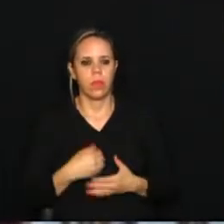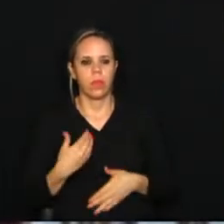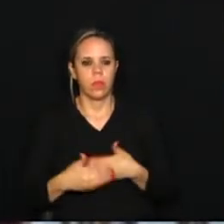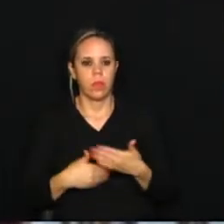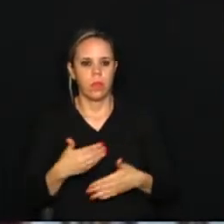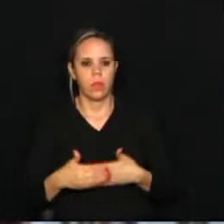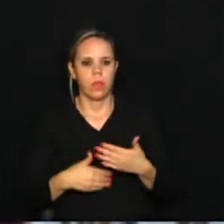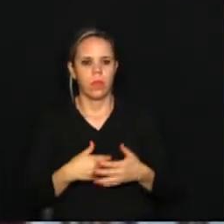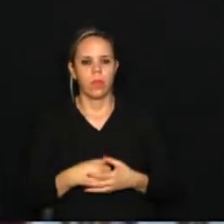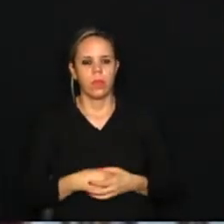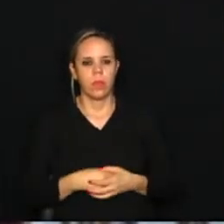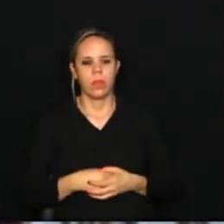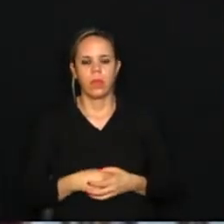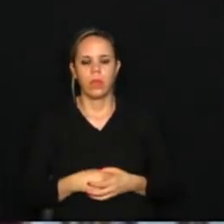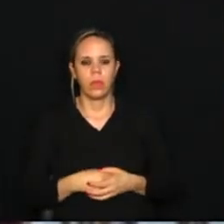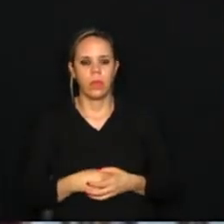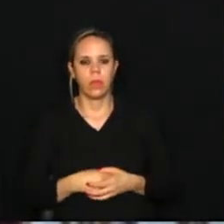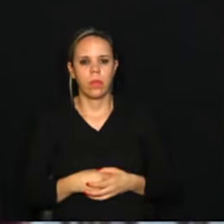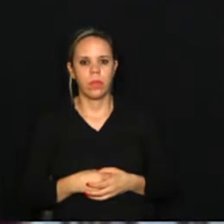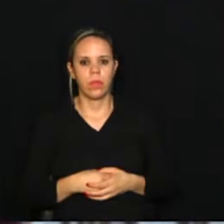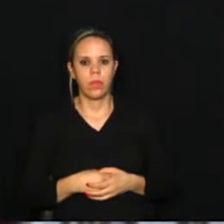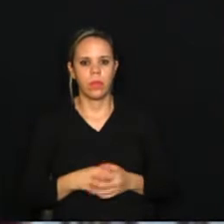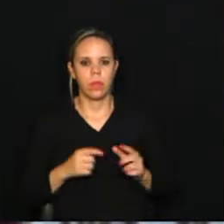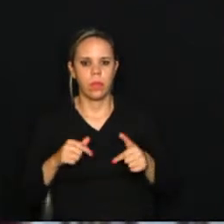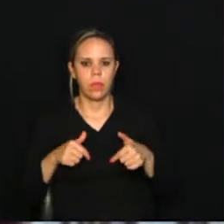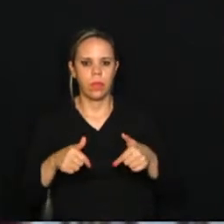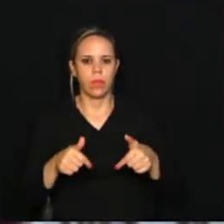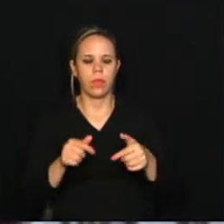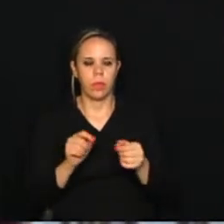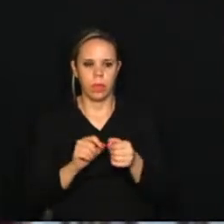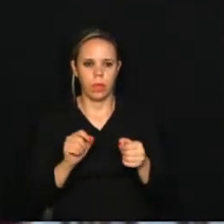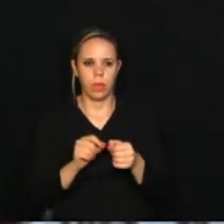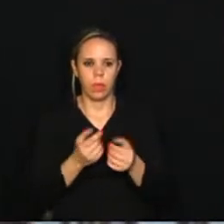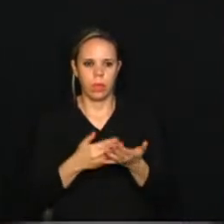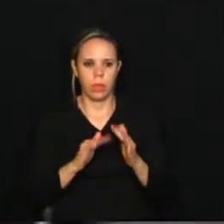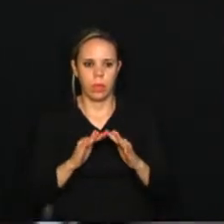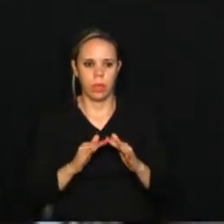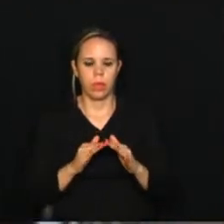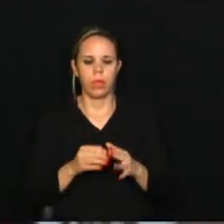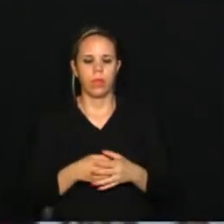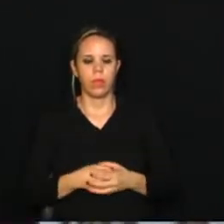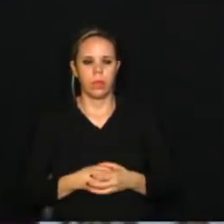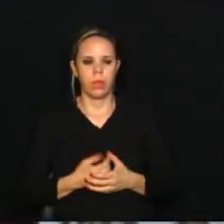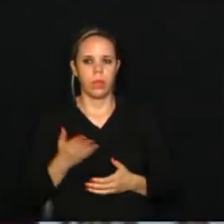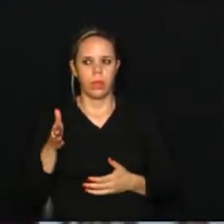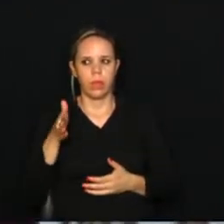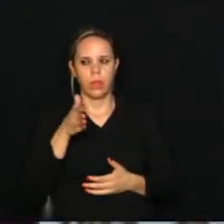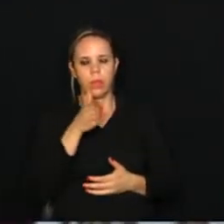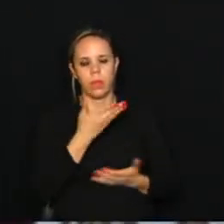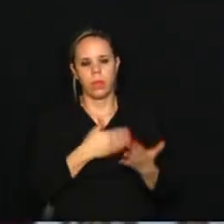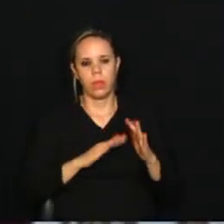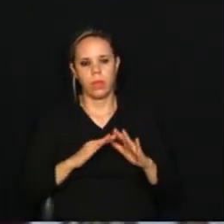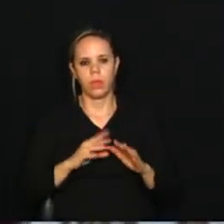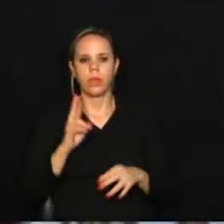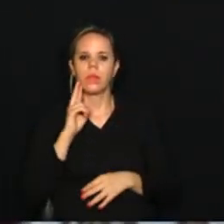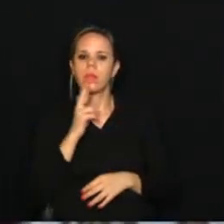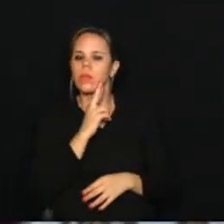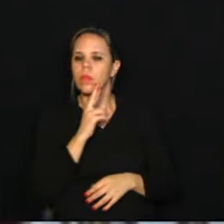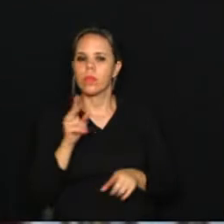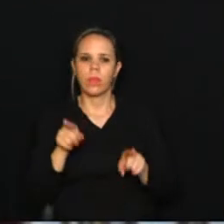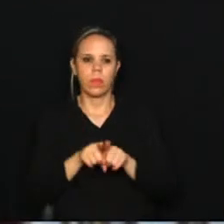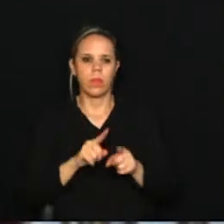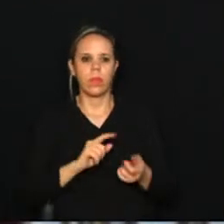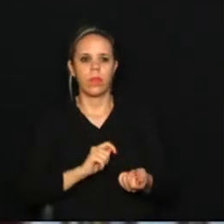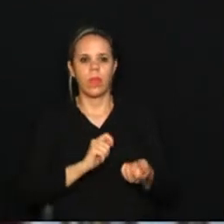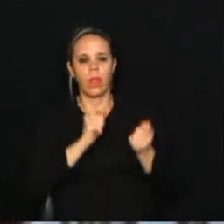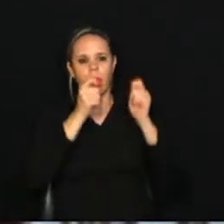cotidiano, né, das ações que são feitas nas escolas. O refeitório também foi